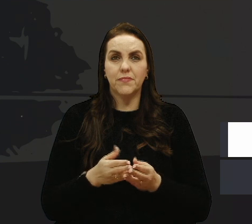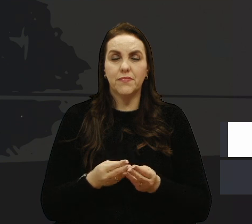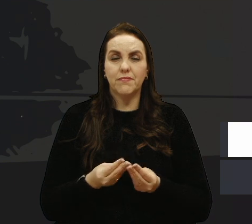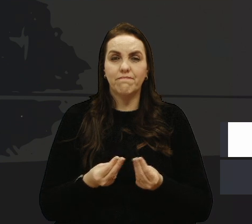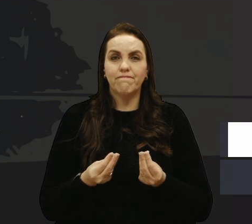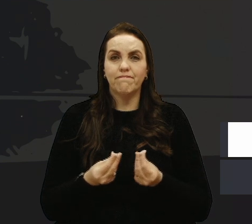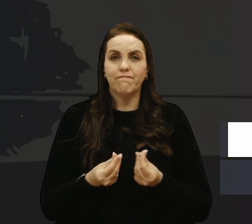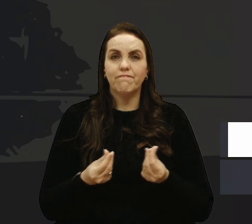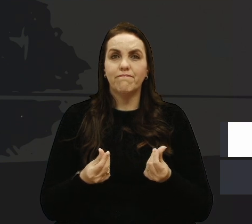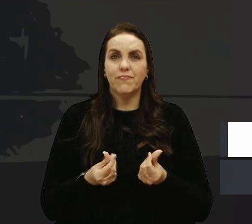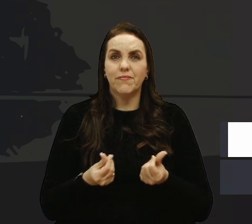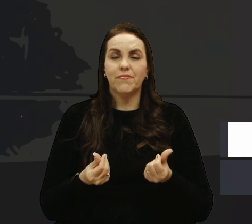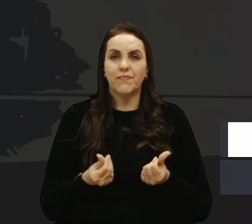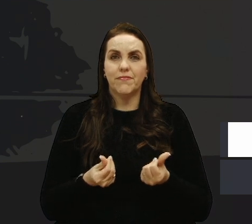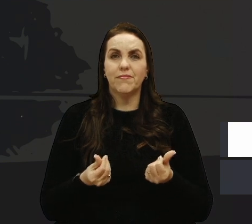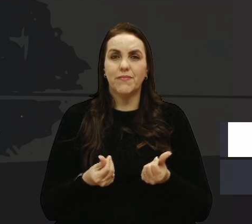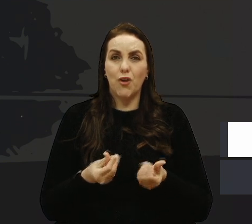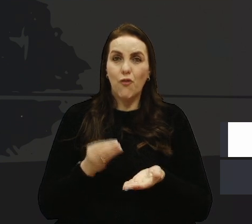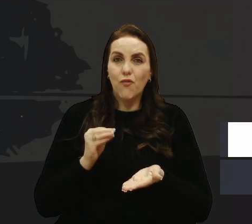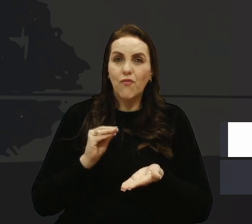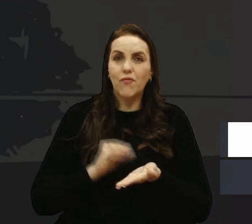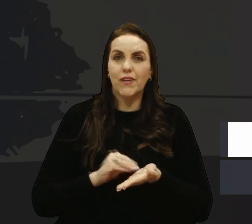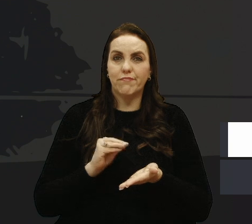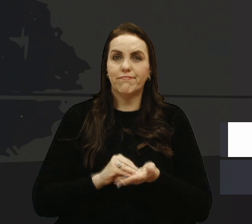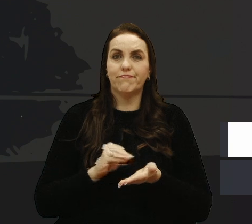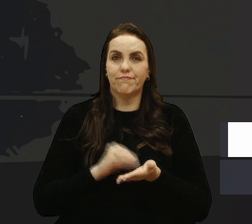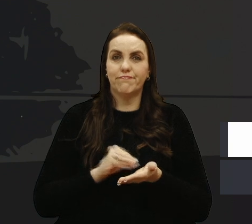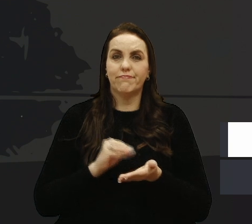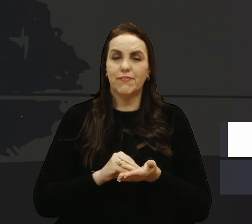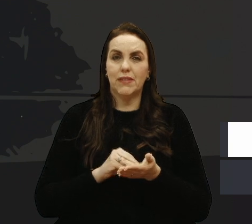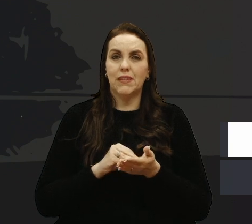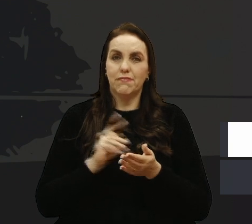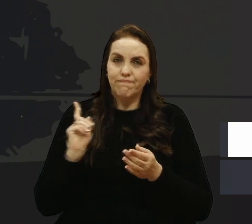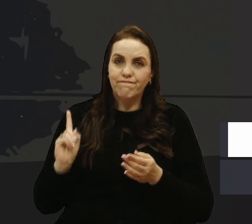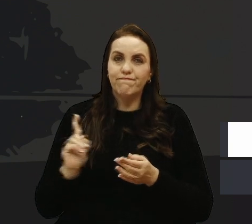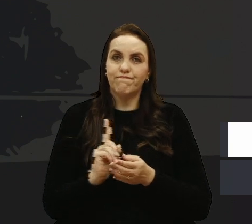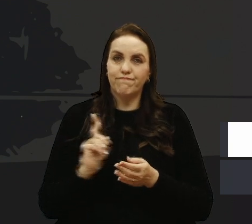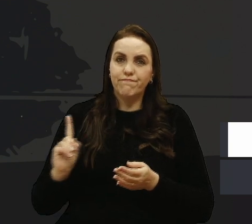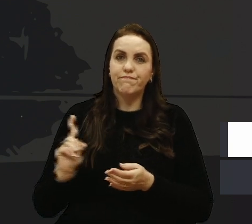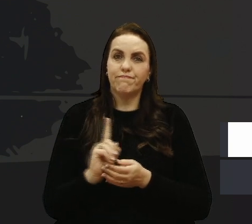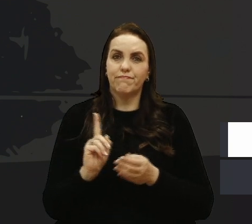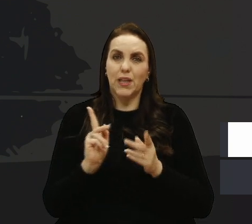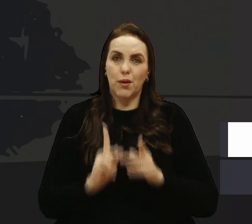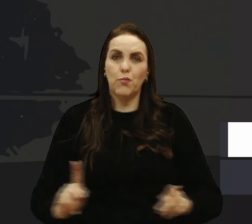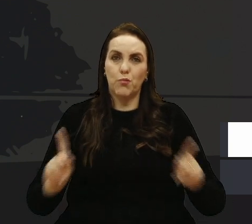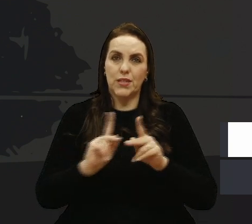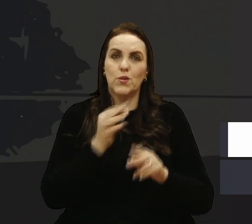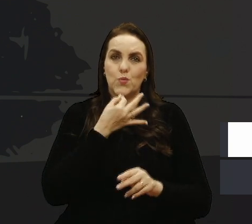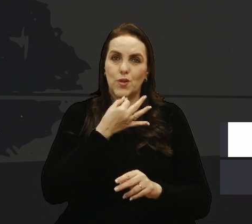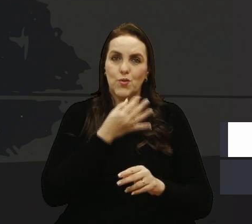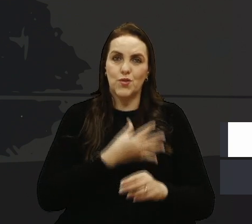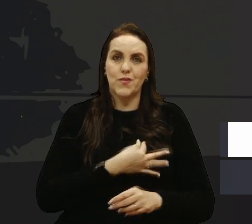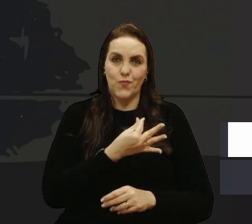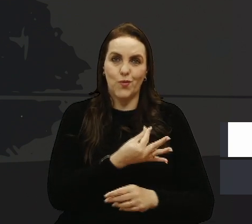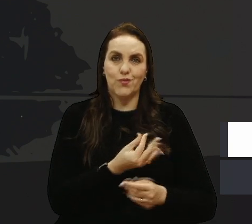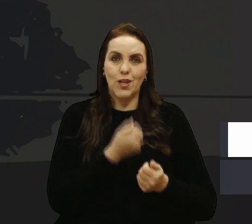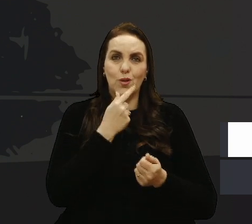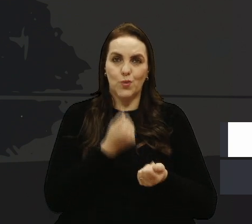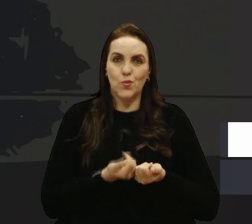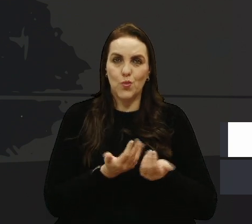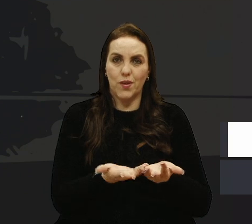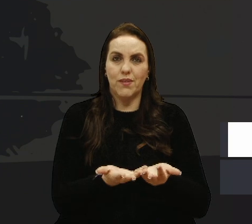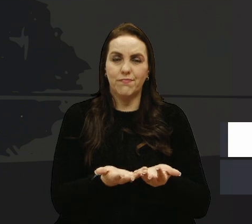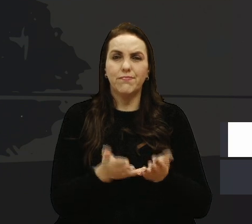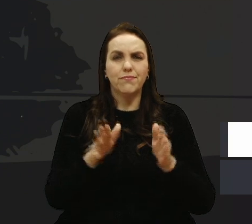muita falta da população caxiense. E eu convoco a todos os vereadores que tragam,